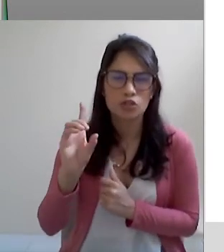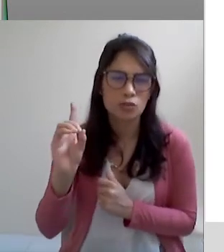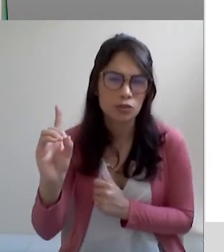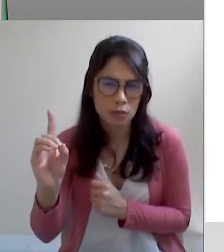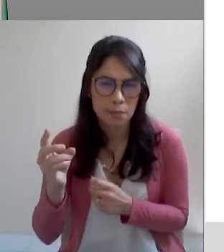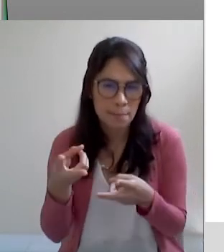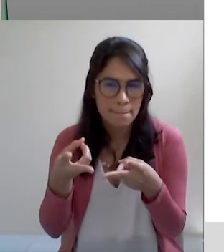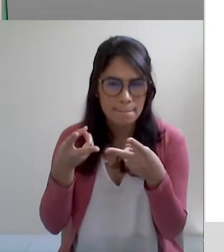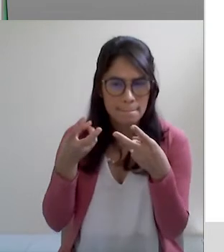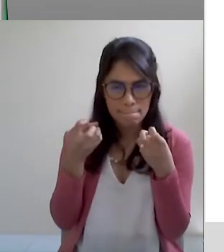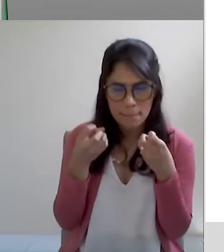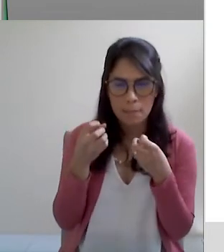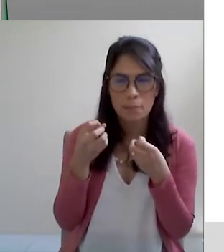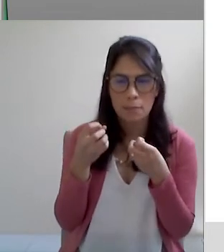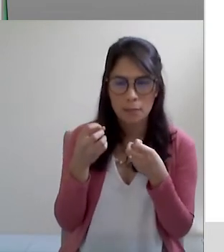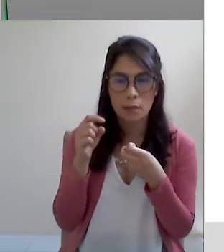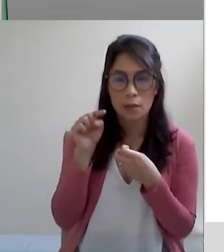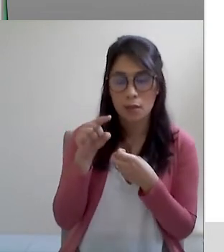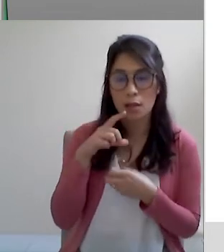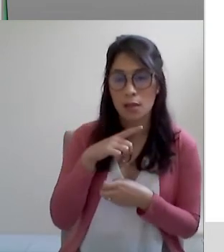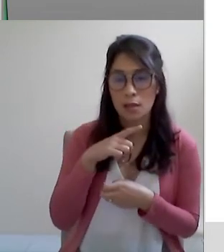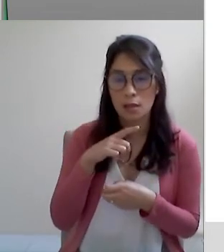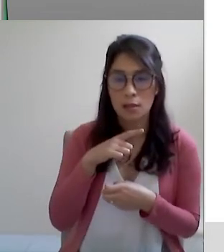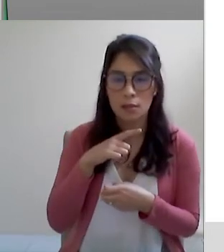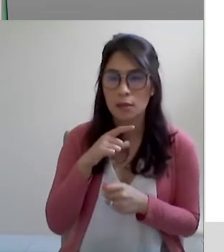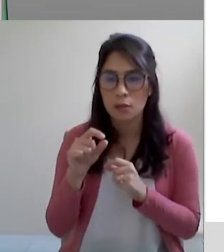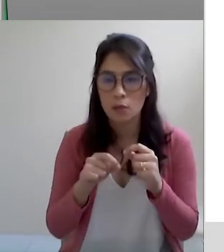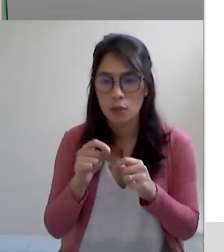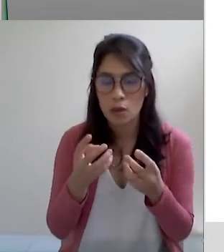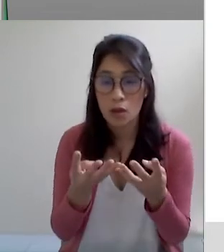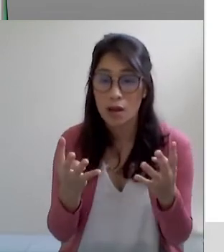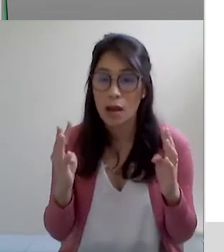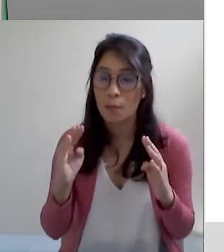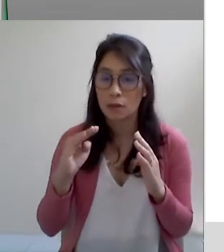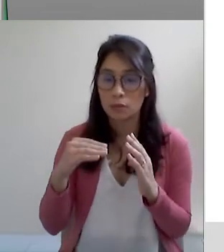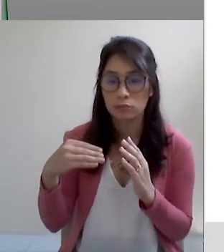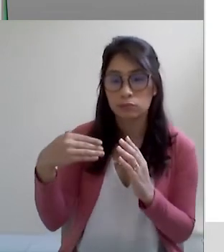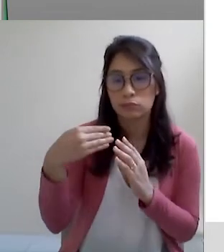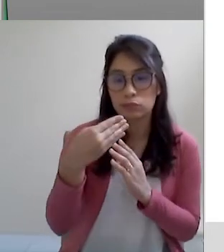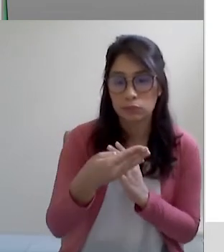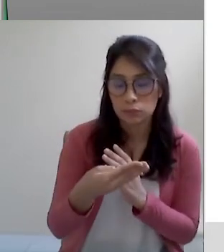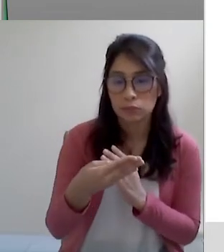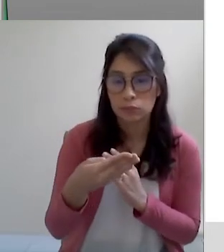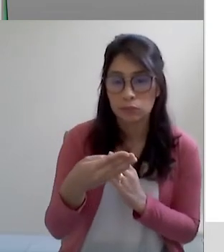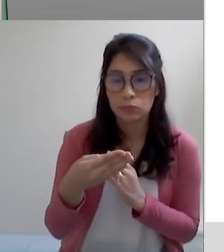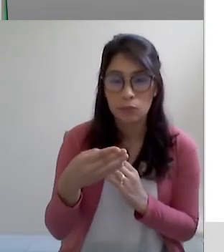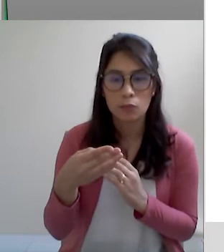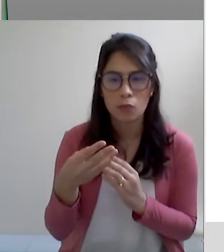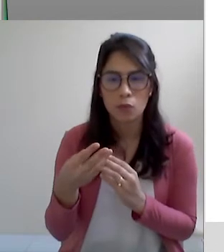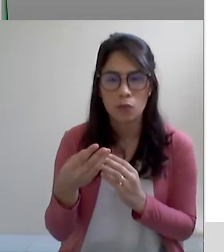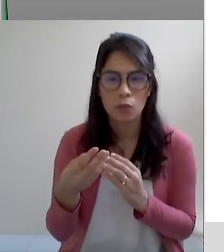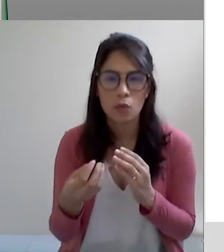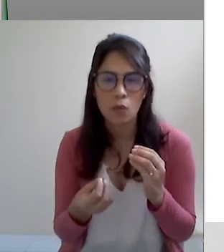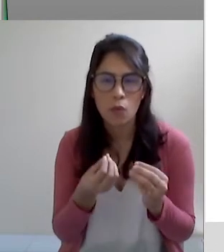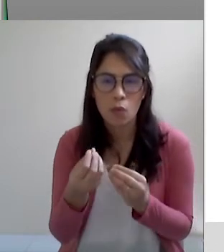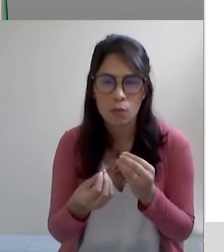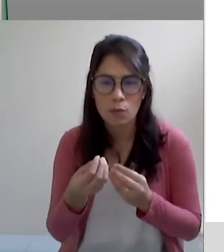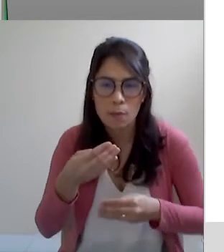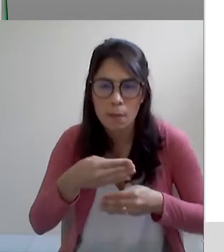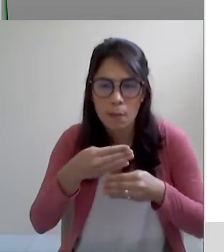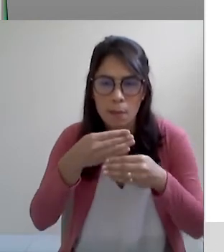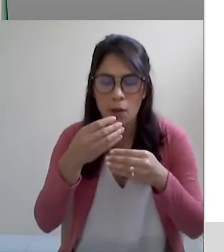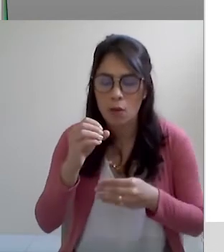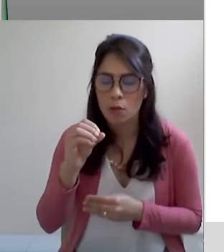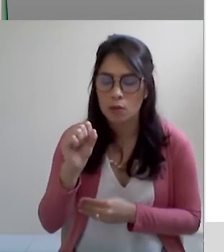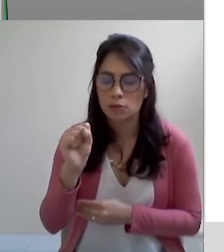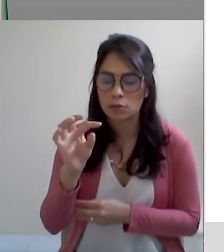periósteo está definido e a camada subsequente passa a ser composta de osteoblastos que produzem matriz